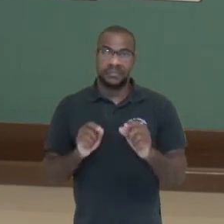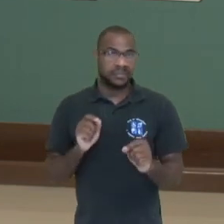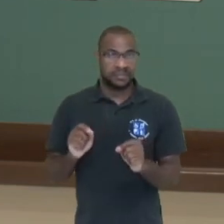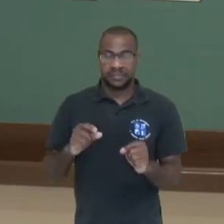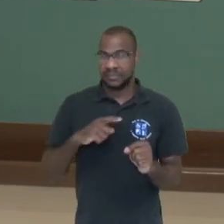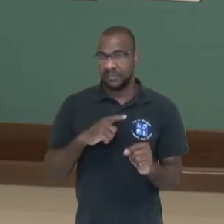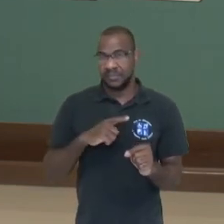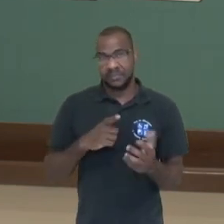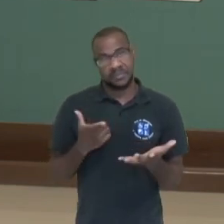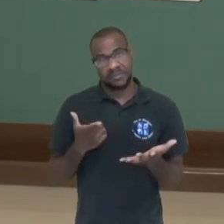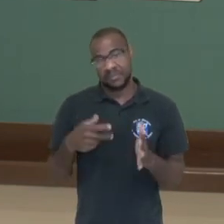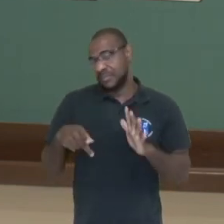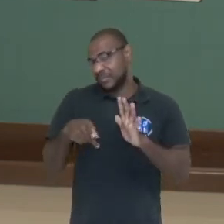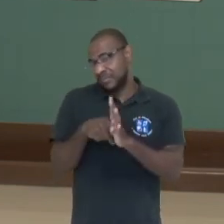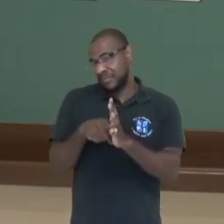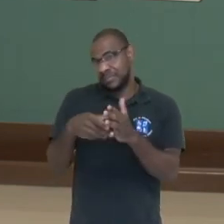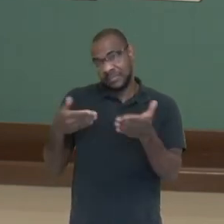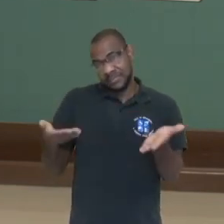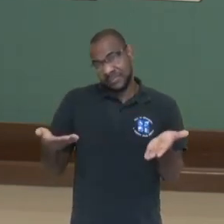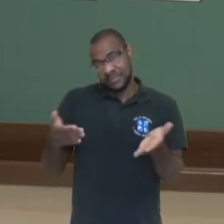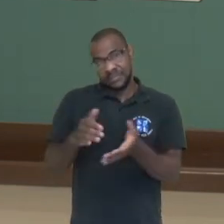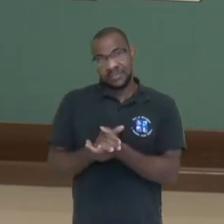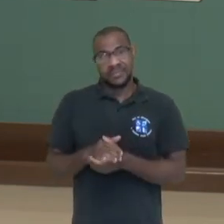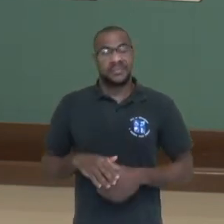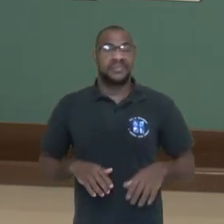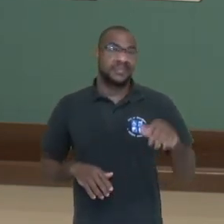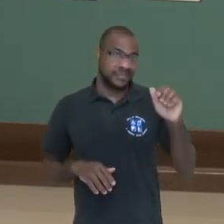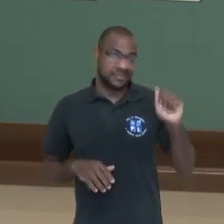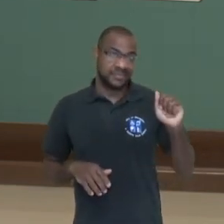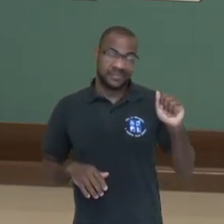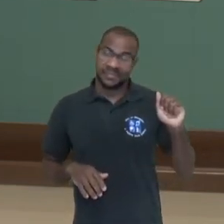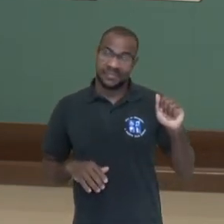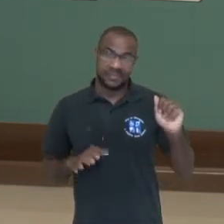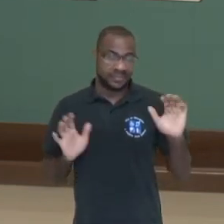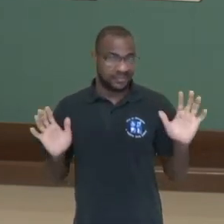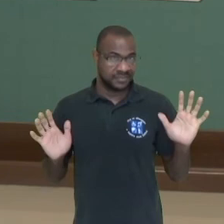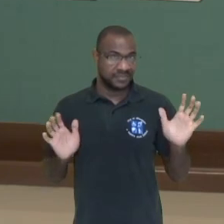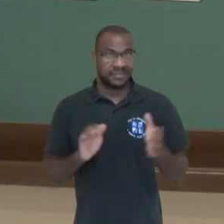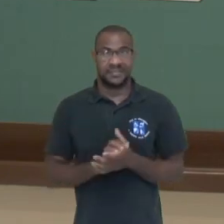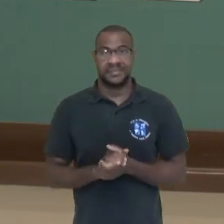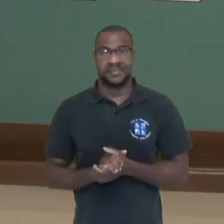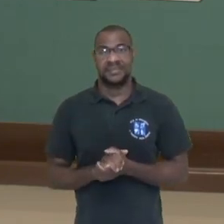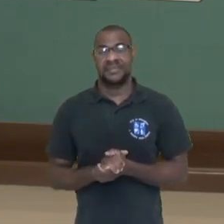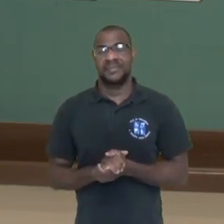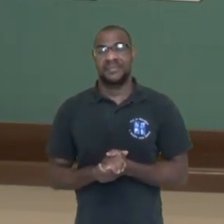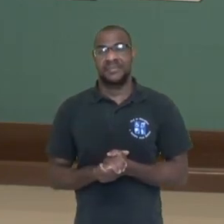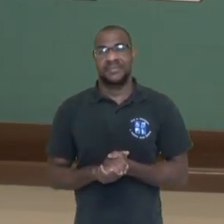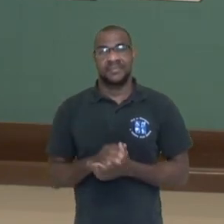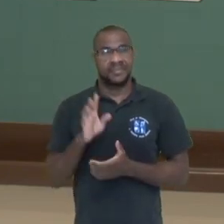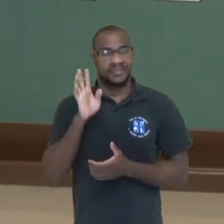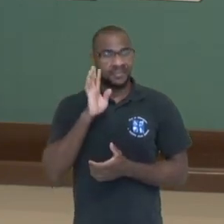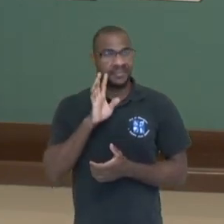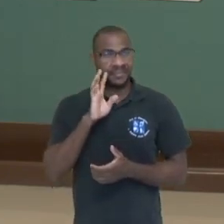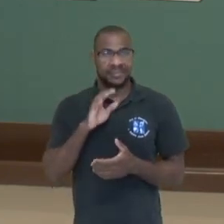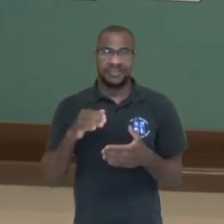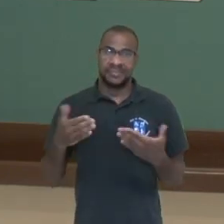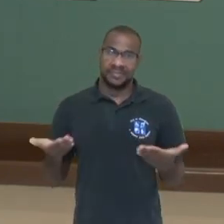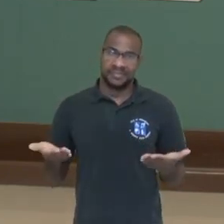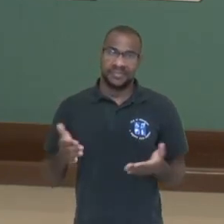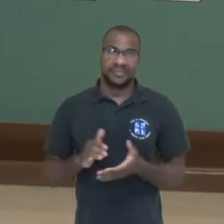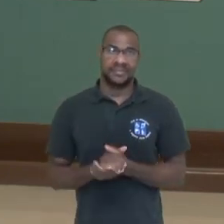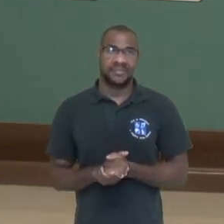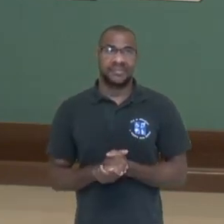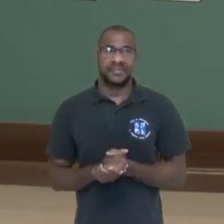unidade específica, então, UA, unidades de área. Fácil, né? Olha que legal, né? Passa pelo plano